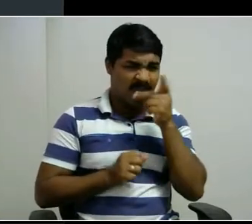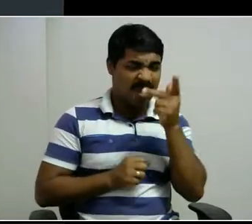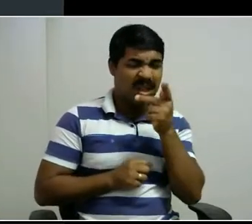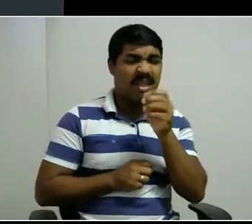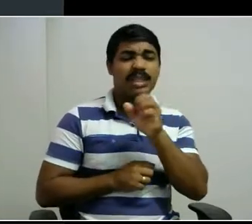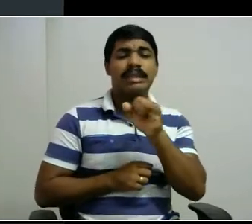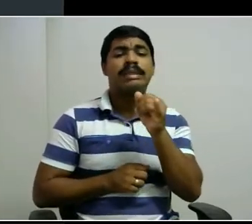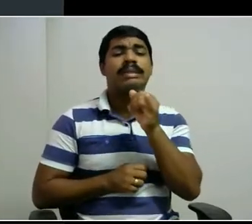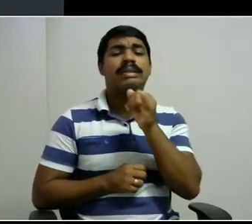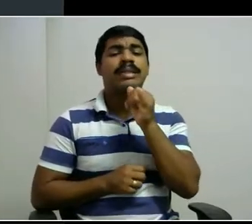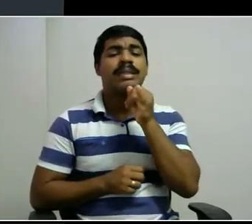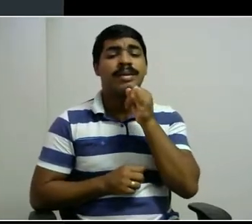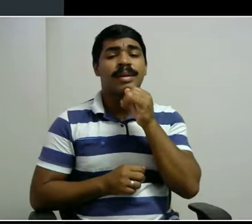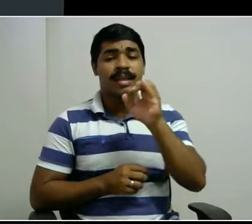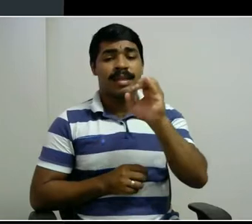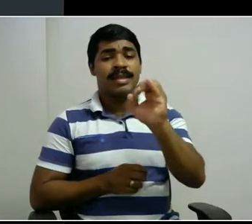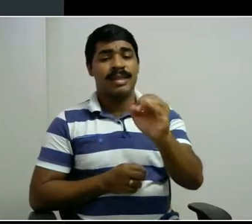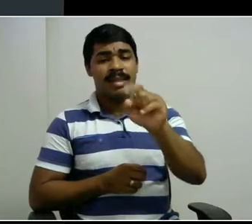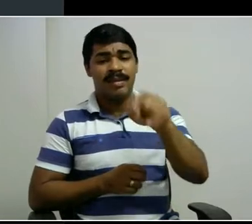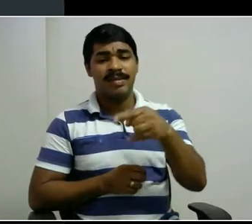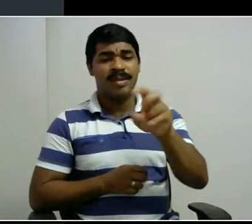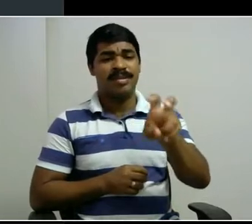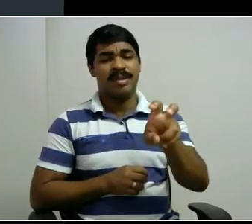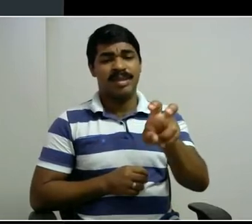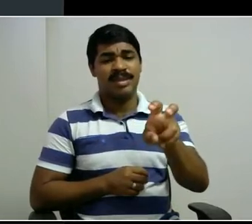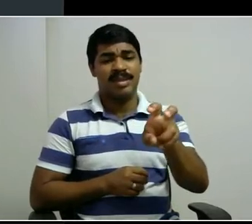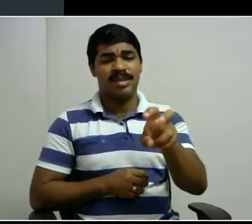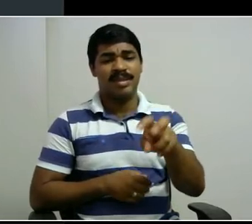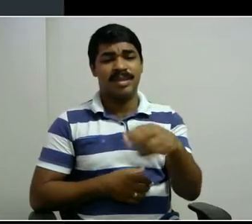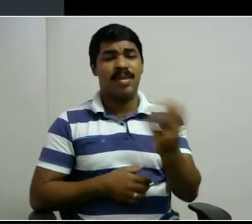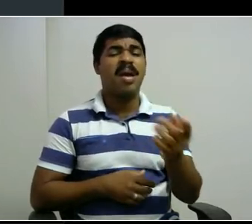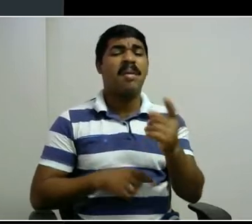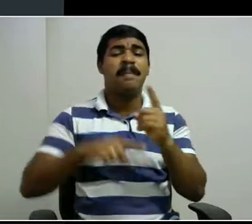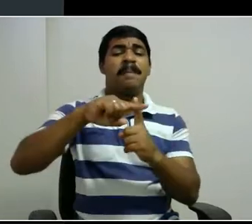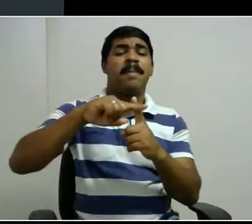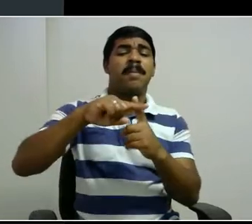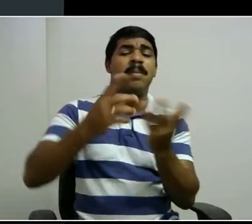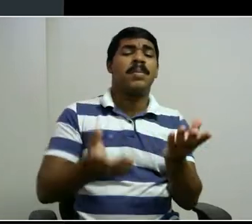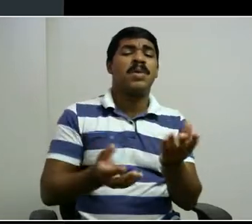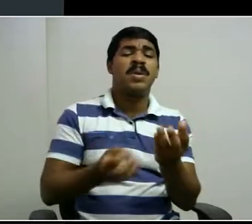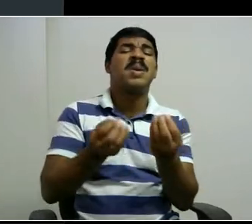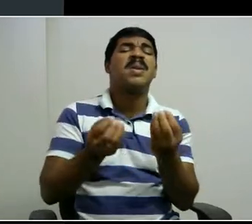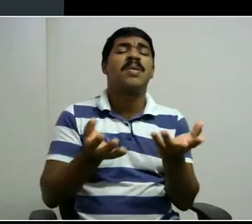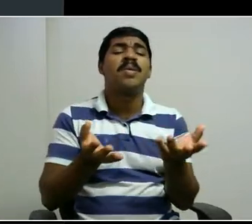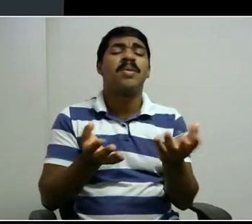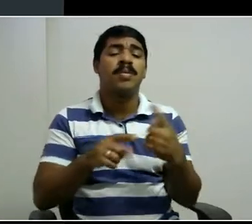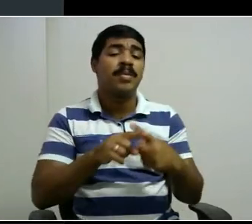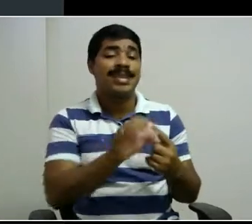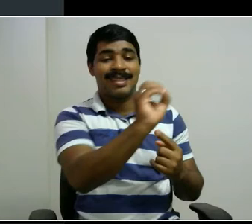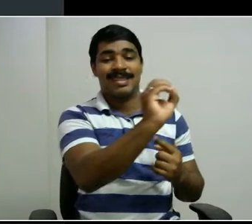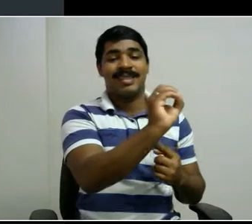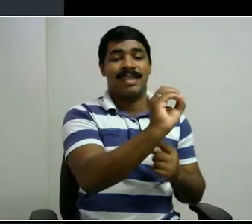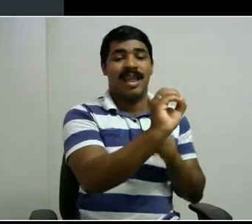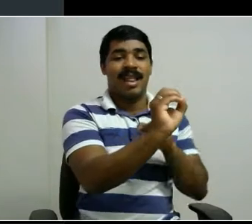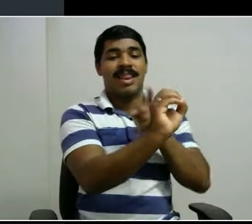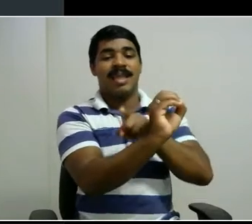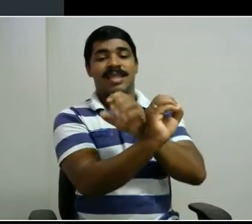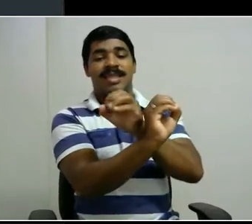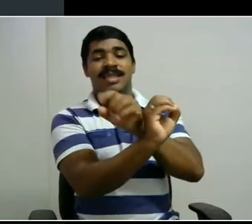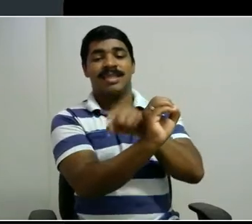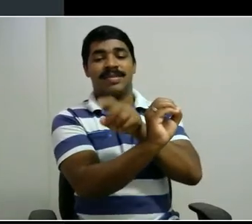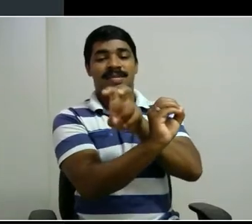dizendo que ela é negativa? Né? Menor que zero, mas se ele é positivo. Não confunda as coisas. O